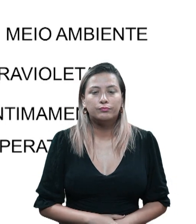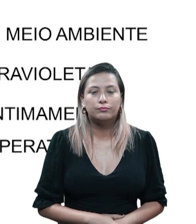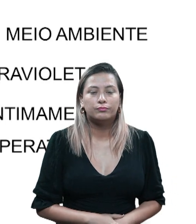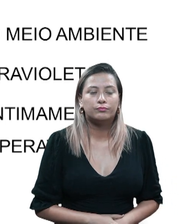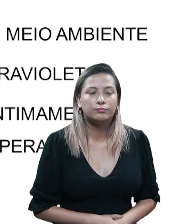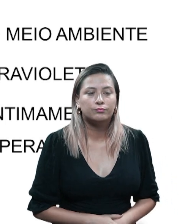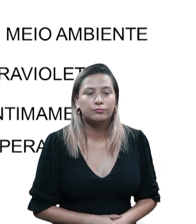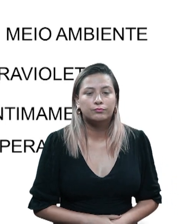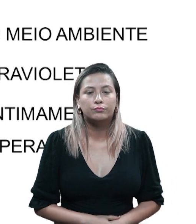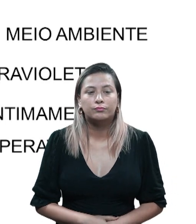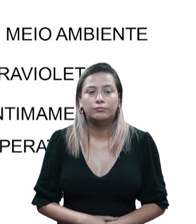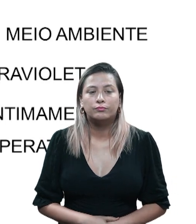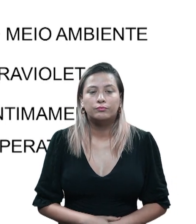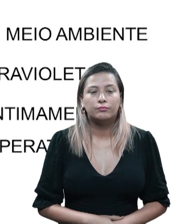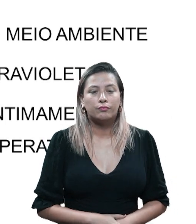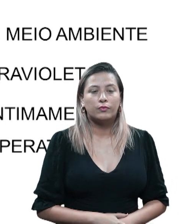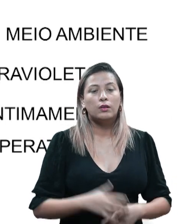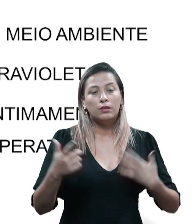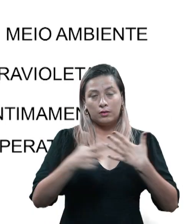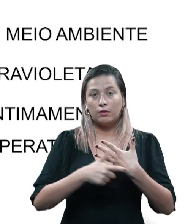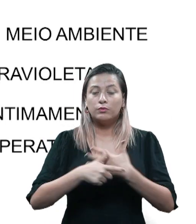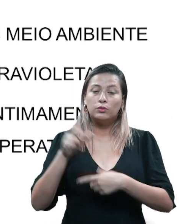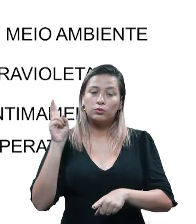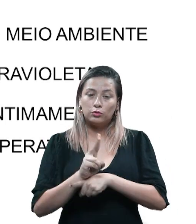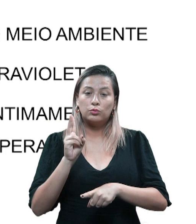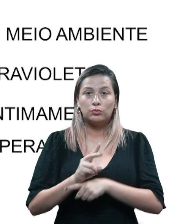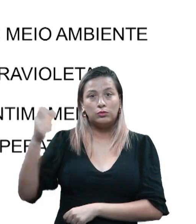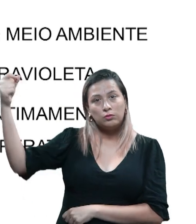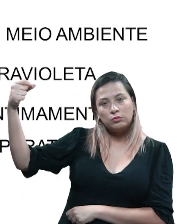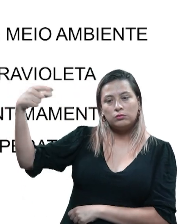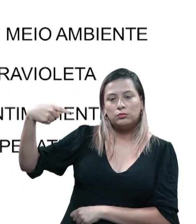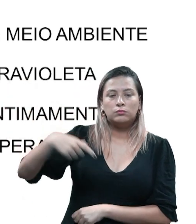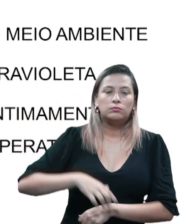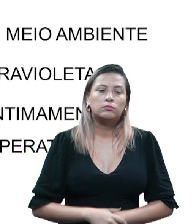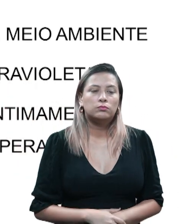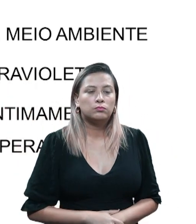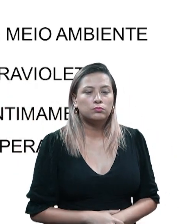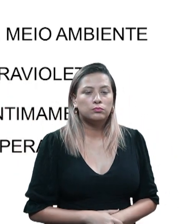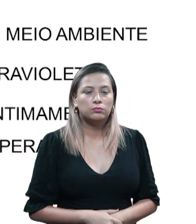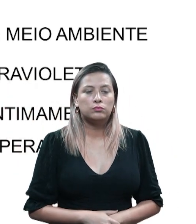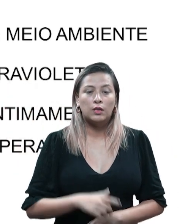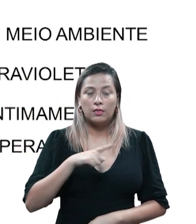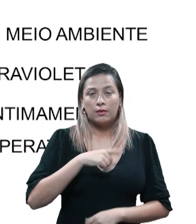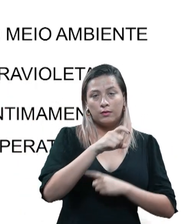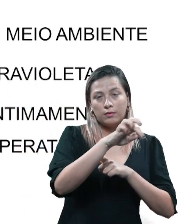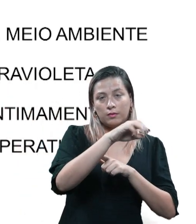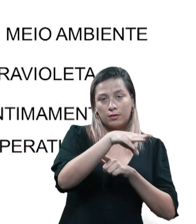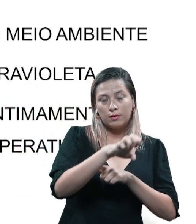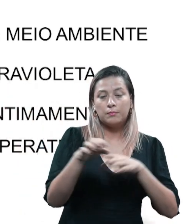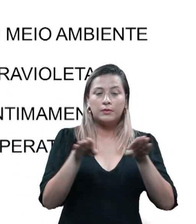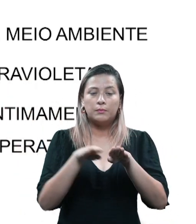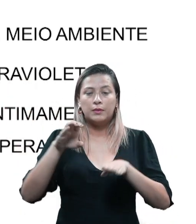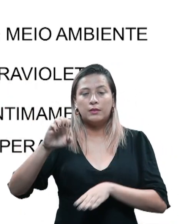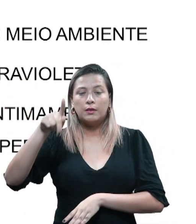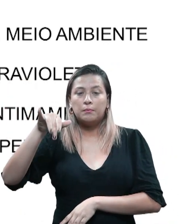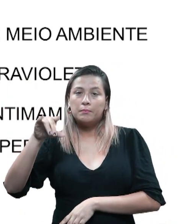das terminações nervosas. Ela tem a função protetora contra raios ultravioleta e é constituída de